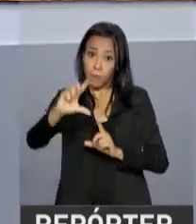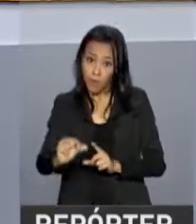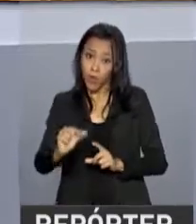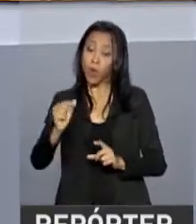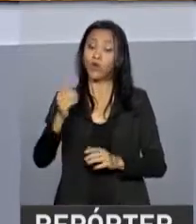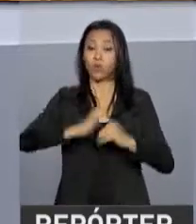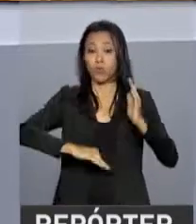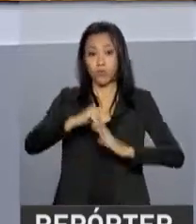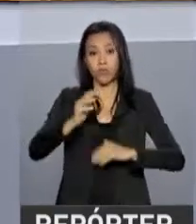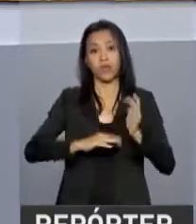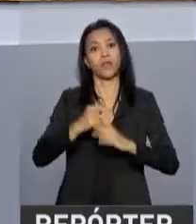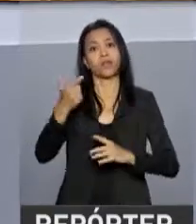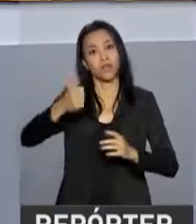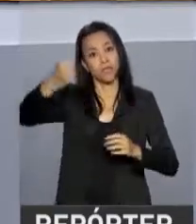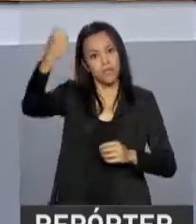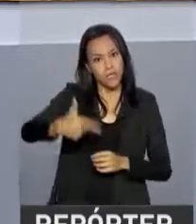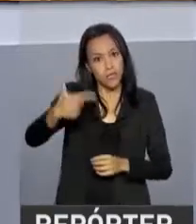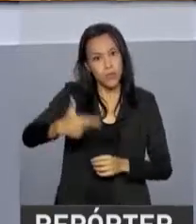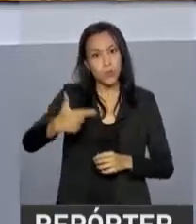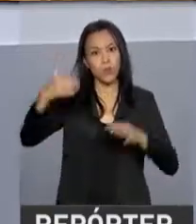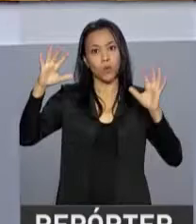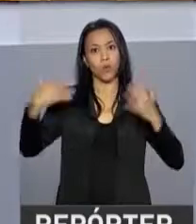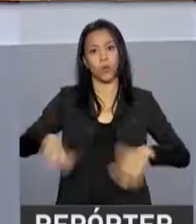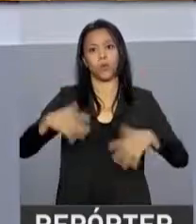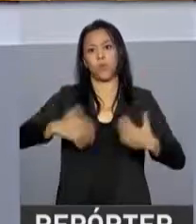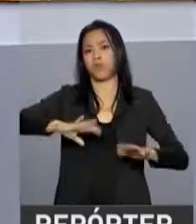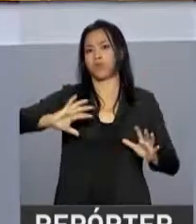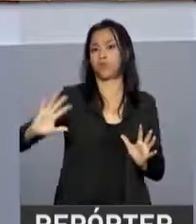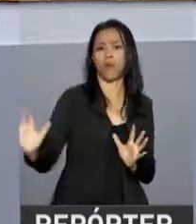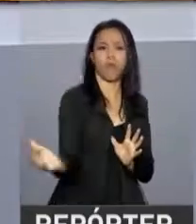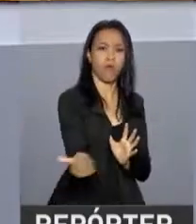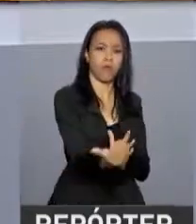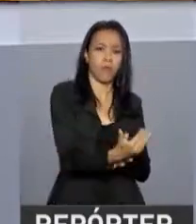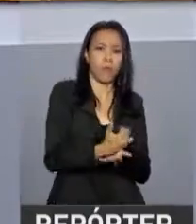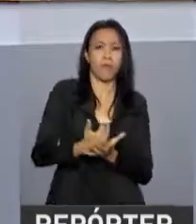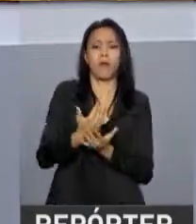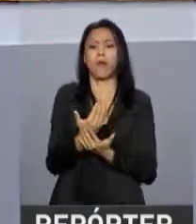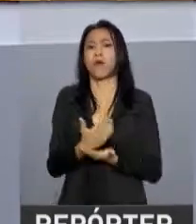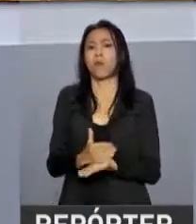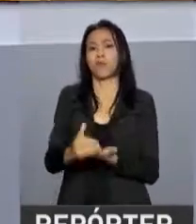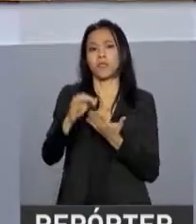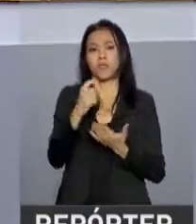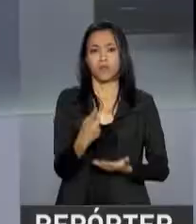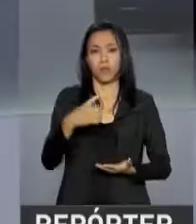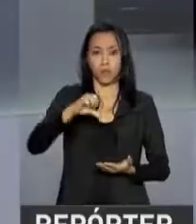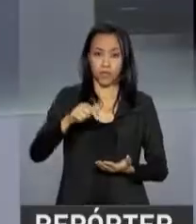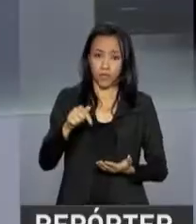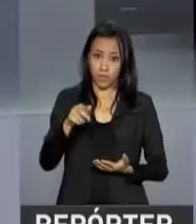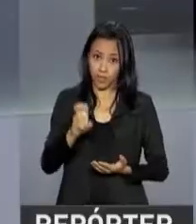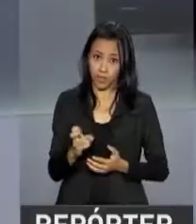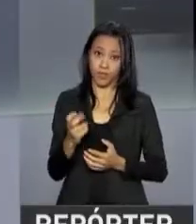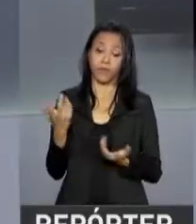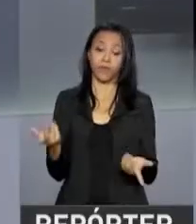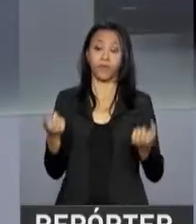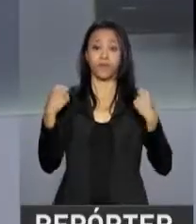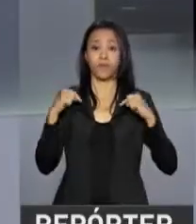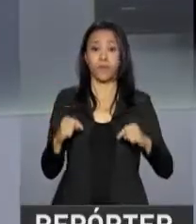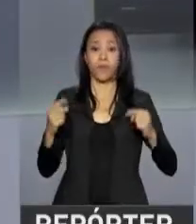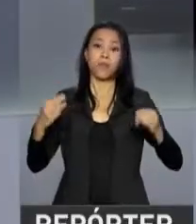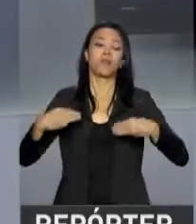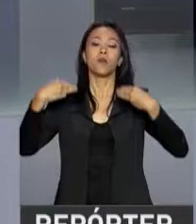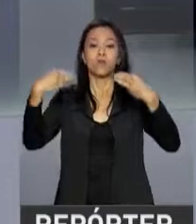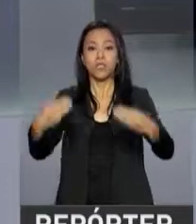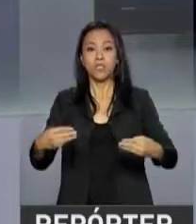ainda se espera colher a segunda maior safra da série histórica iniciada em 1975 e o ministério da